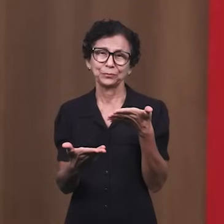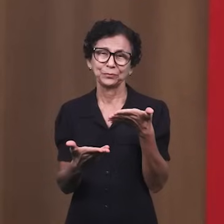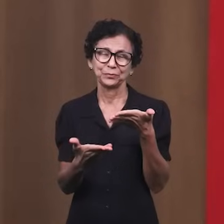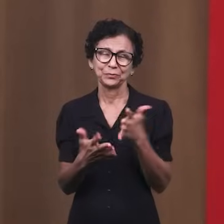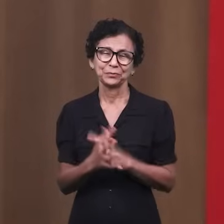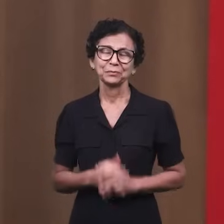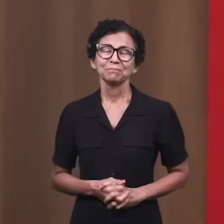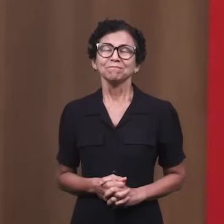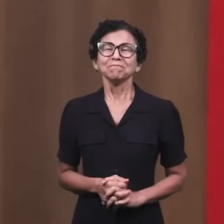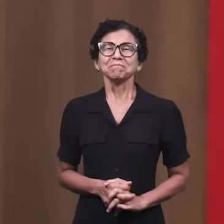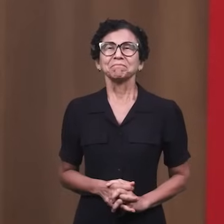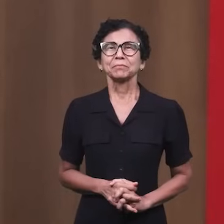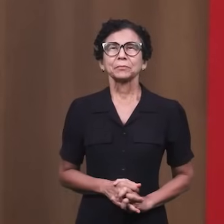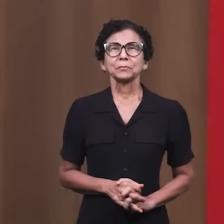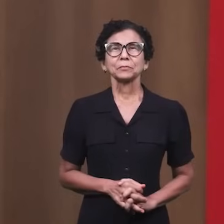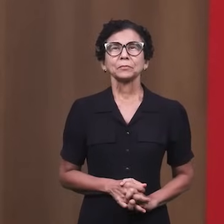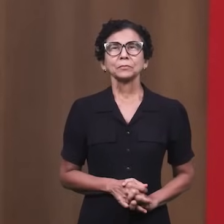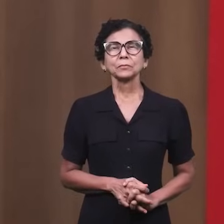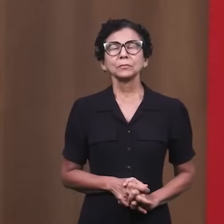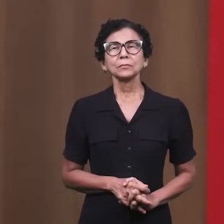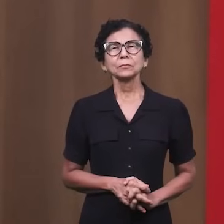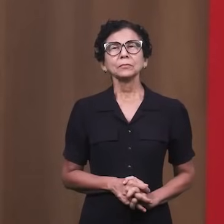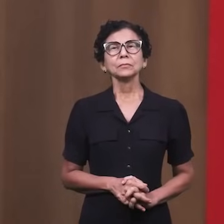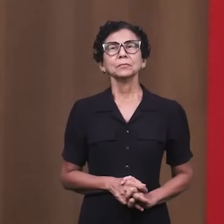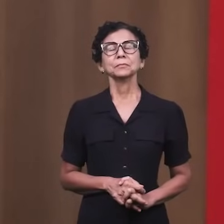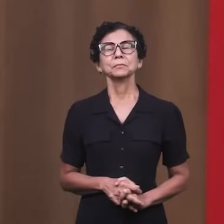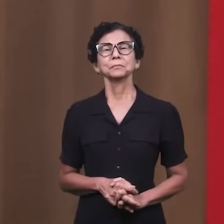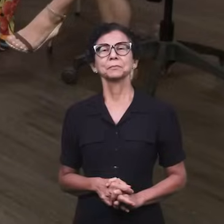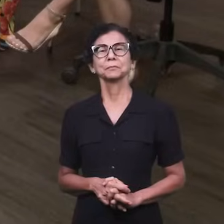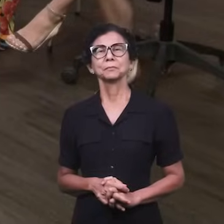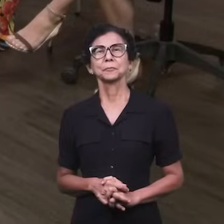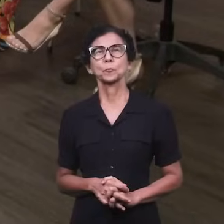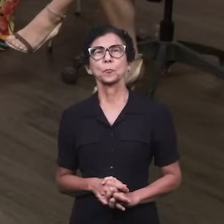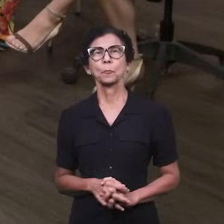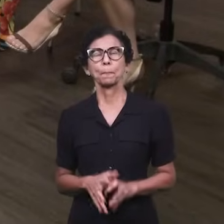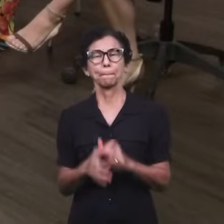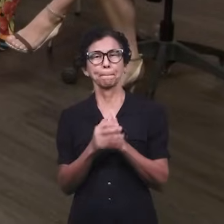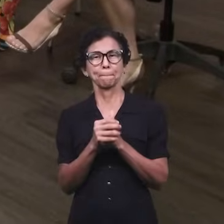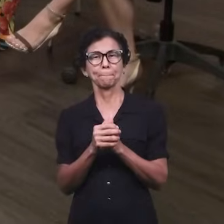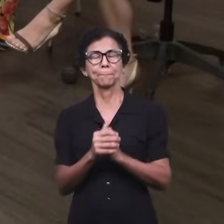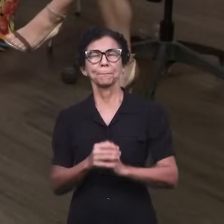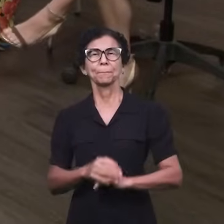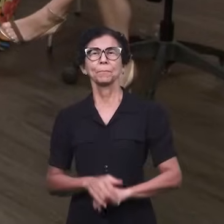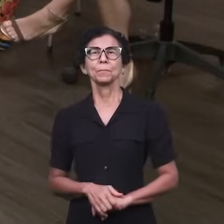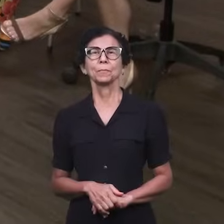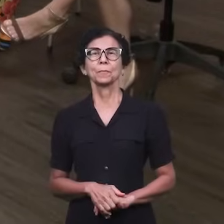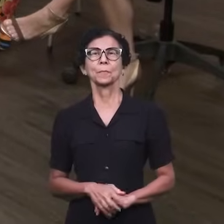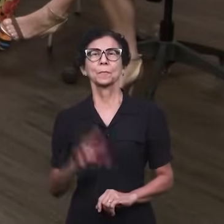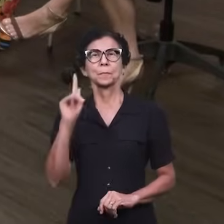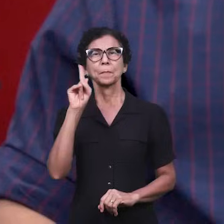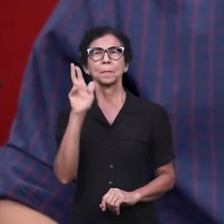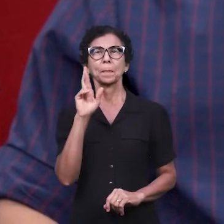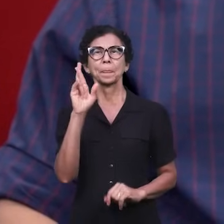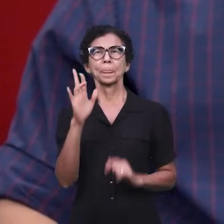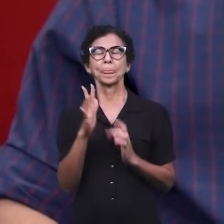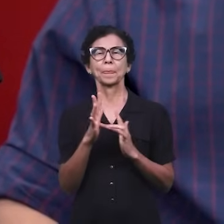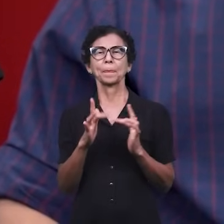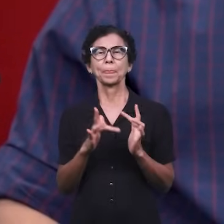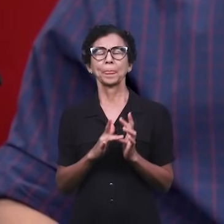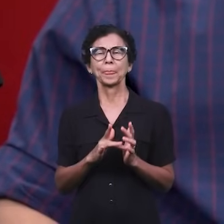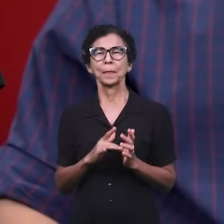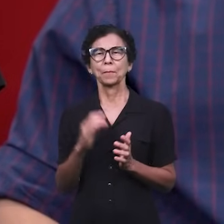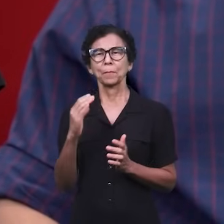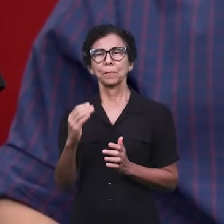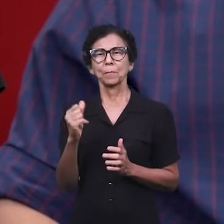muito difícil do Espírito Santo ter liberdade para agir Amém vamos seguir vamos lá Carol paz Senhor